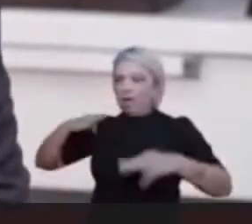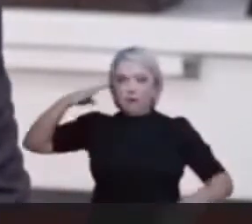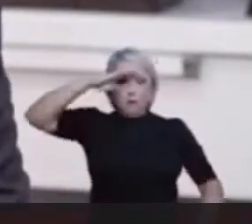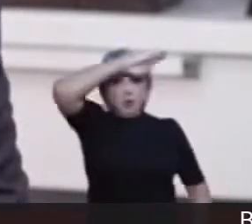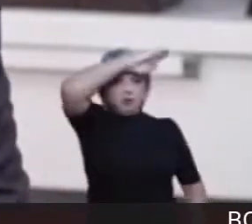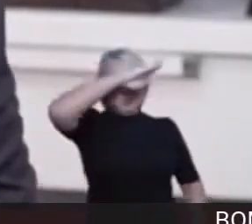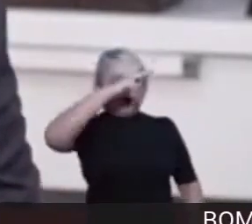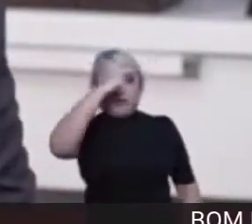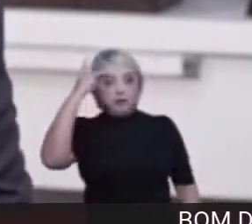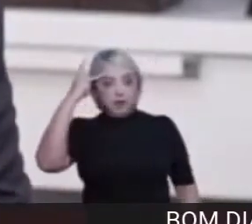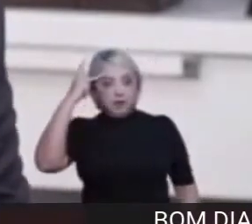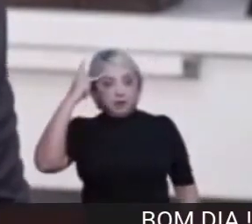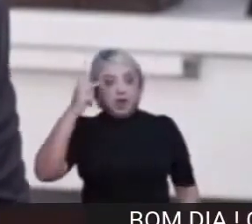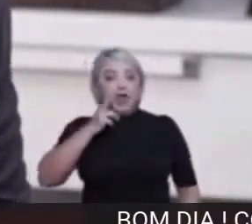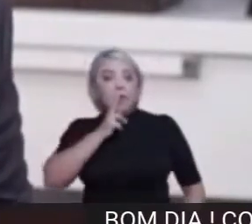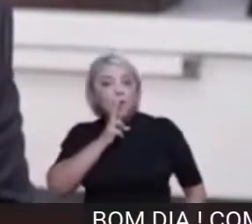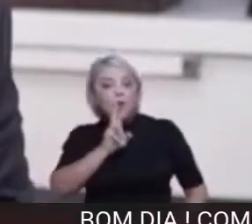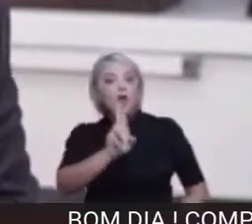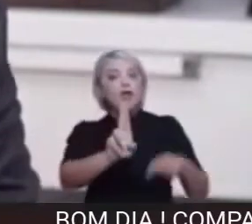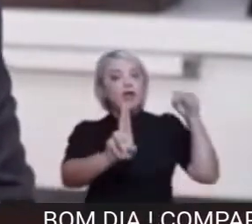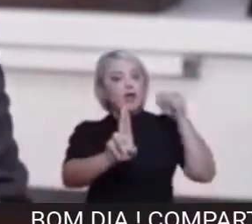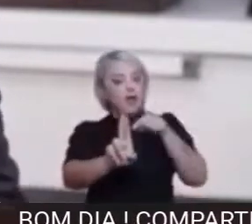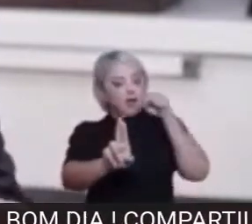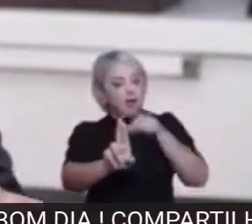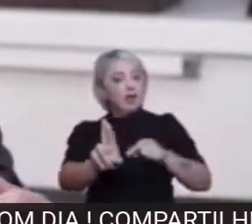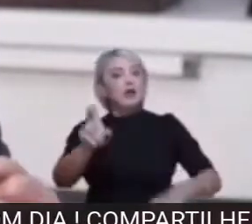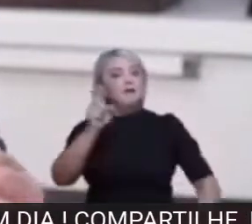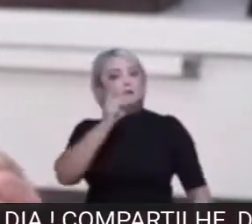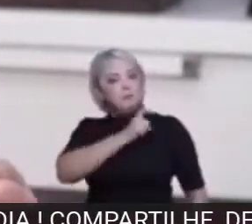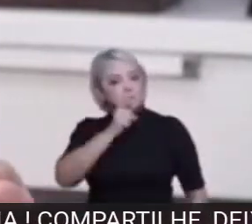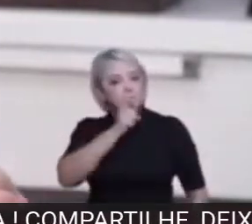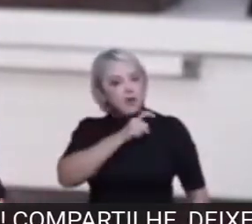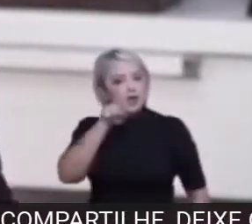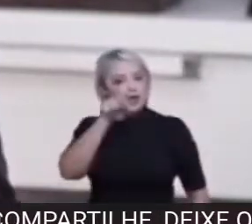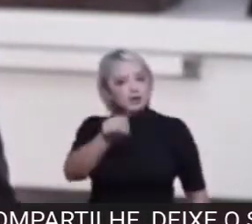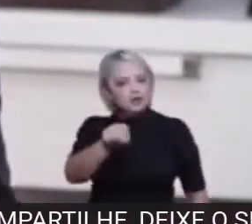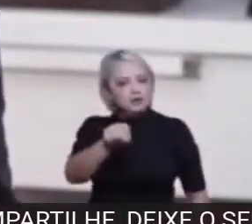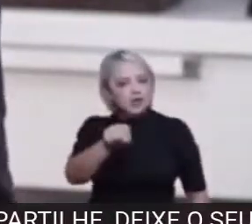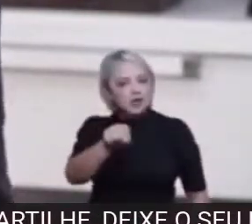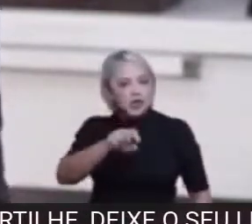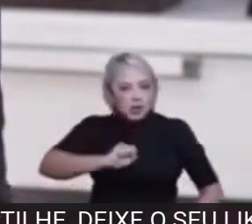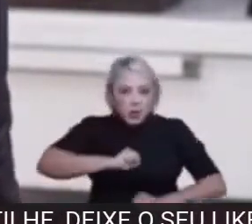Bolsonaro é resultado das mentiras e do ódio